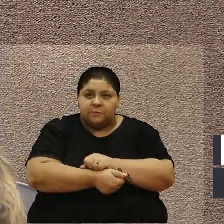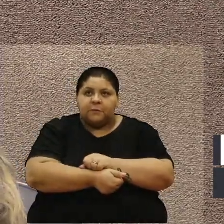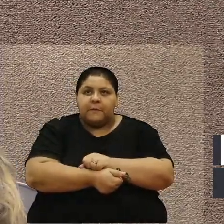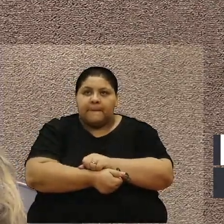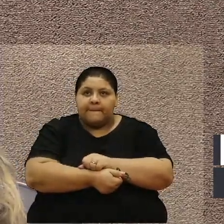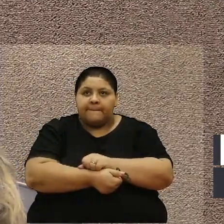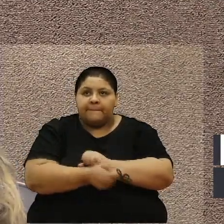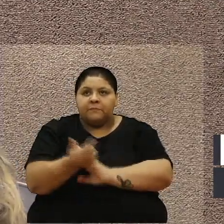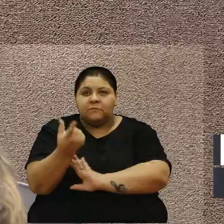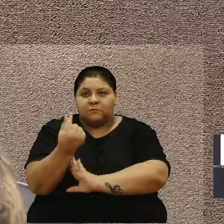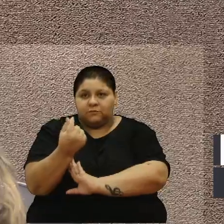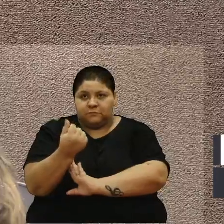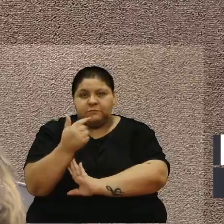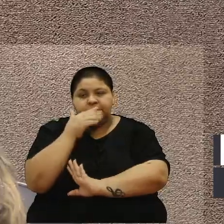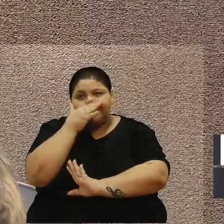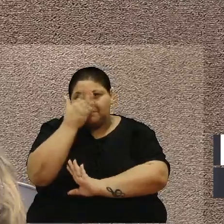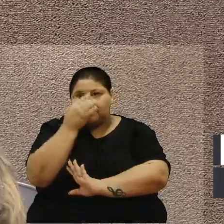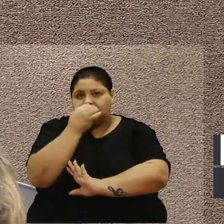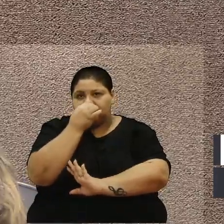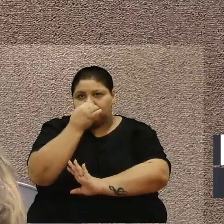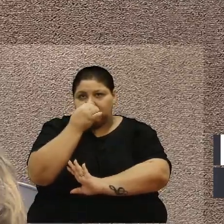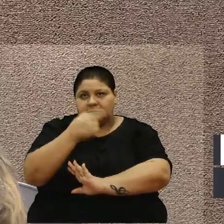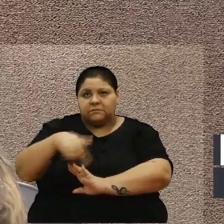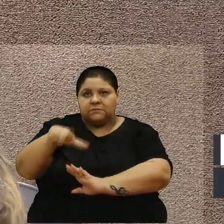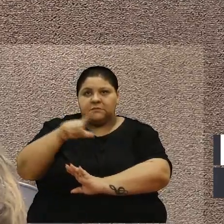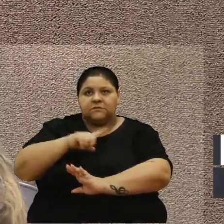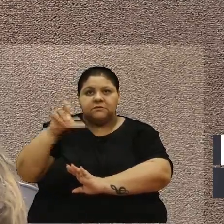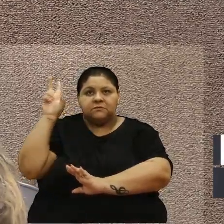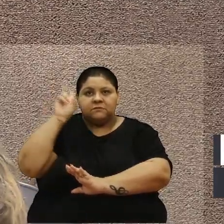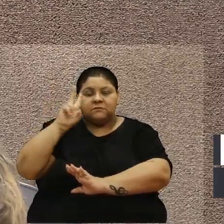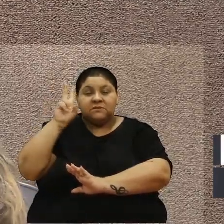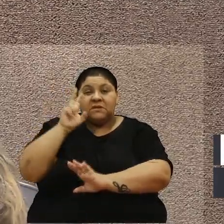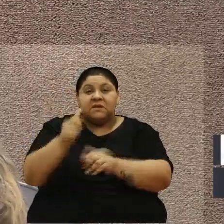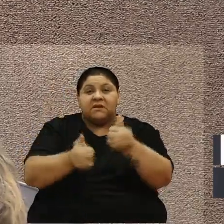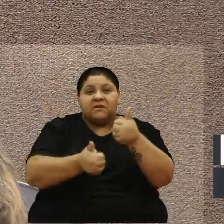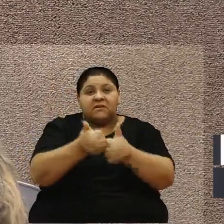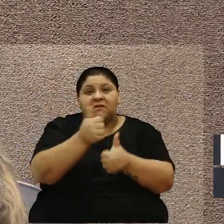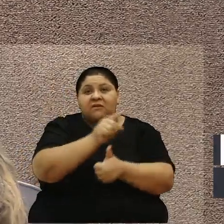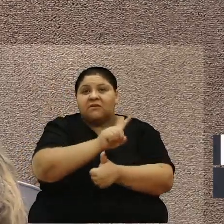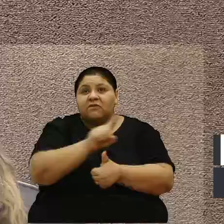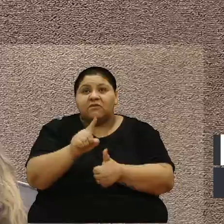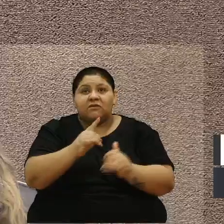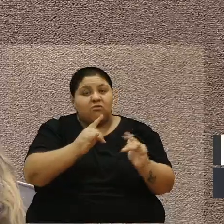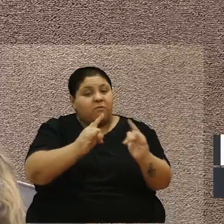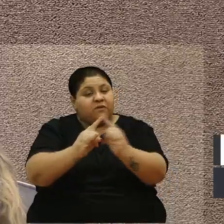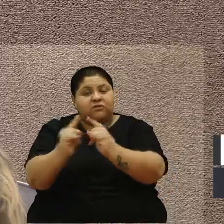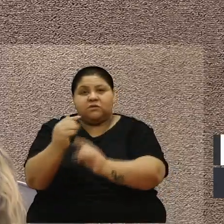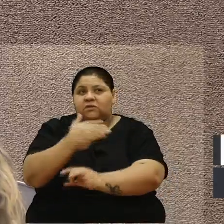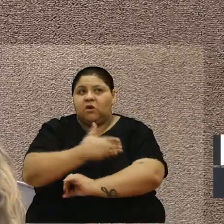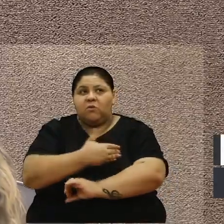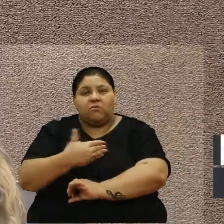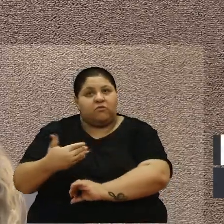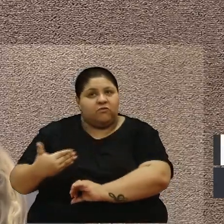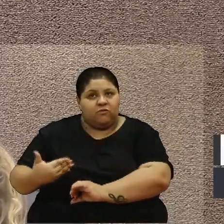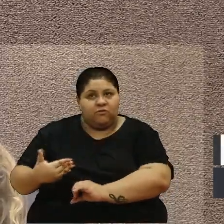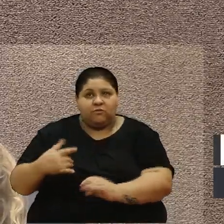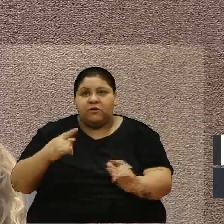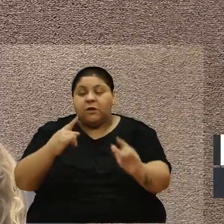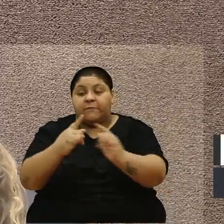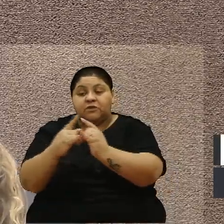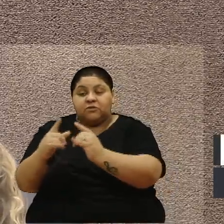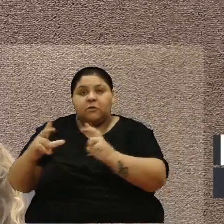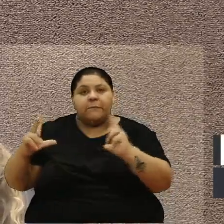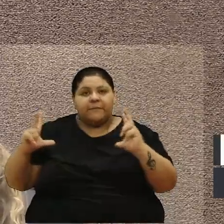da verba, no caso. A gente tem que lembrar que o futebol ele não é uma instituição pública. Ele é uma instituição